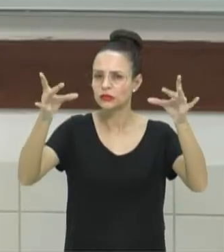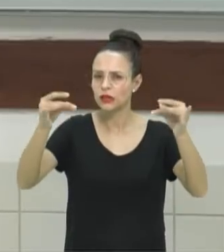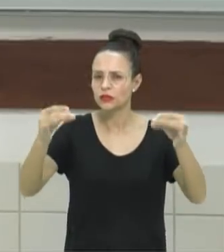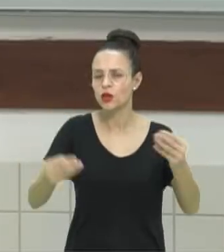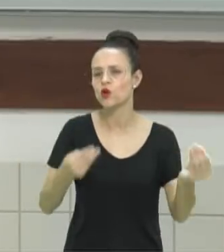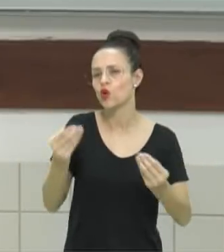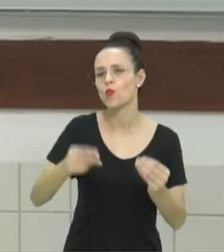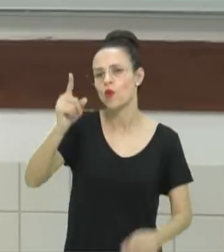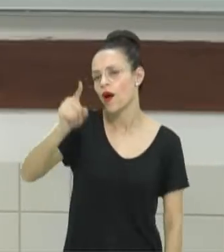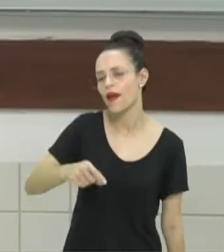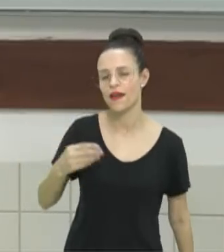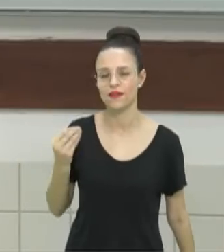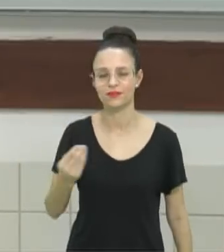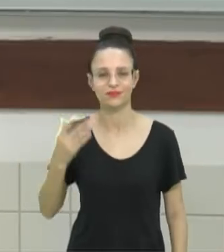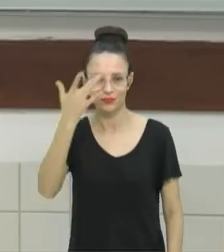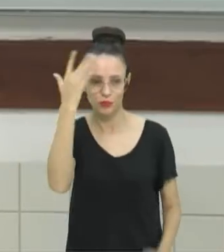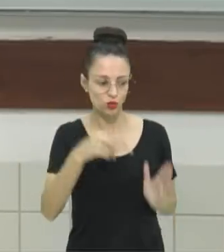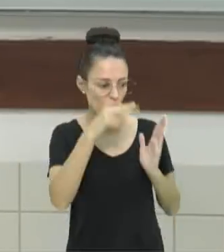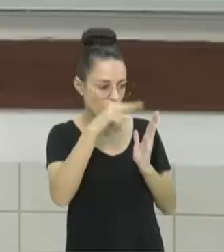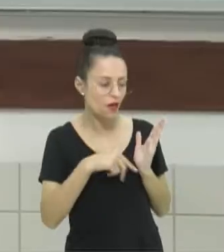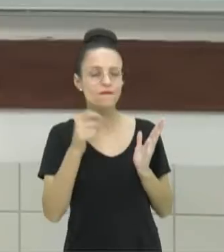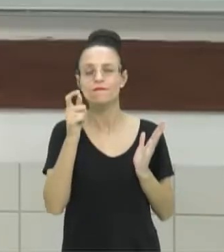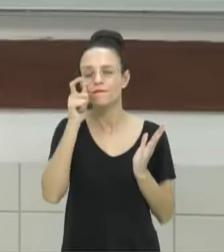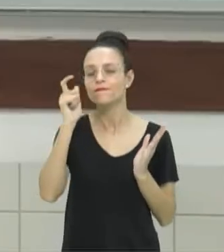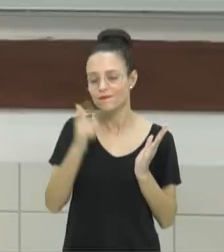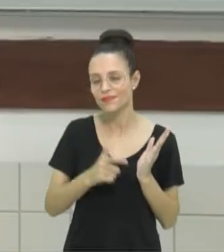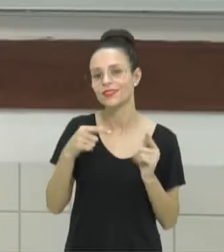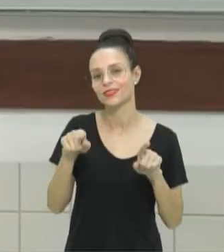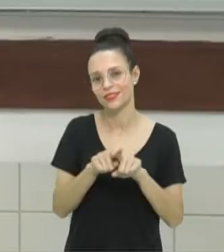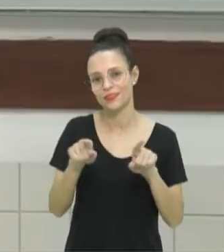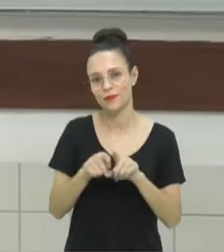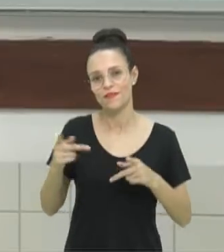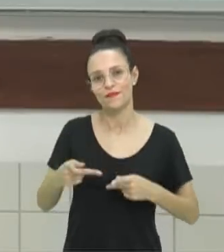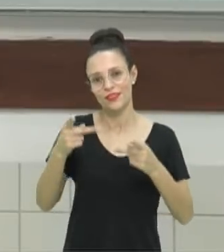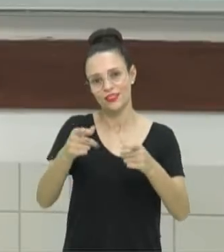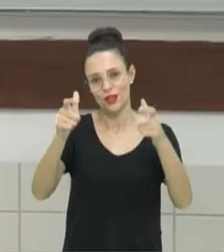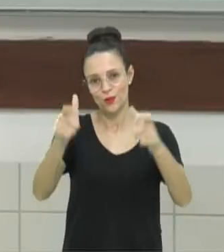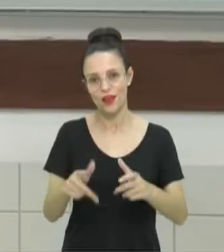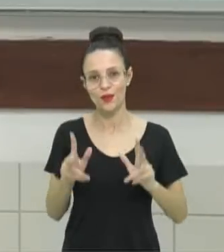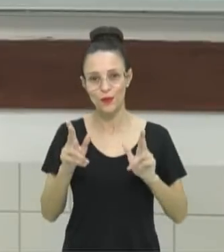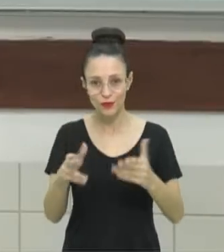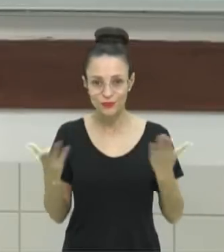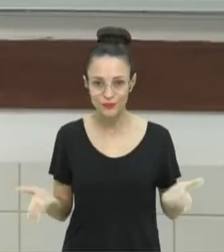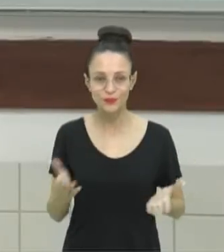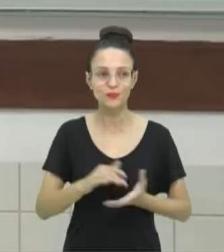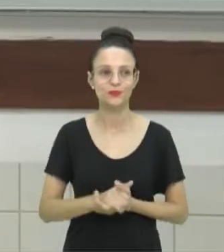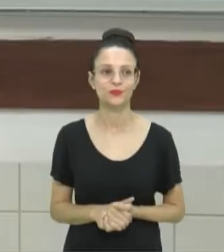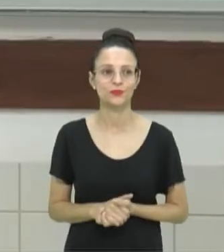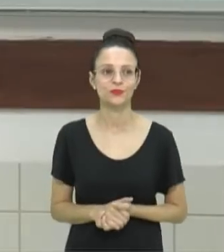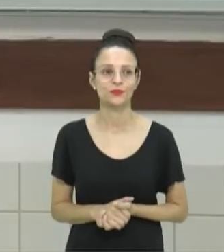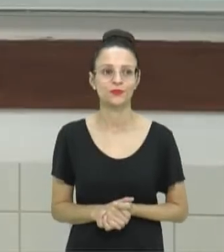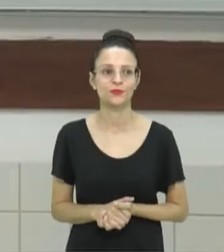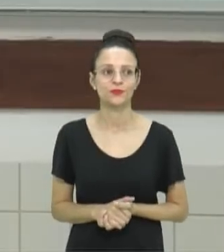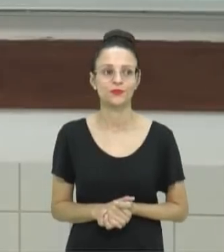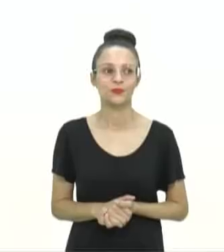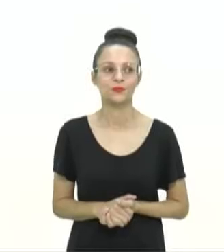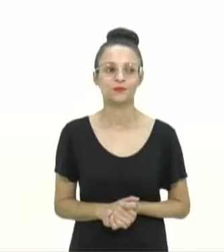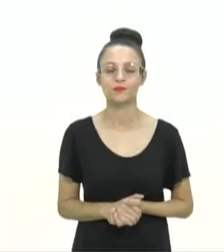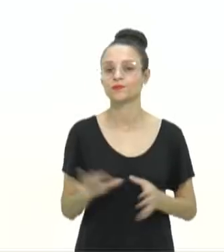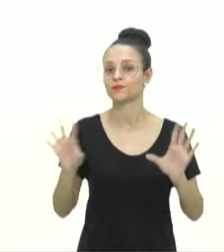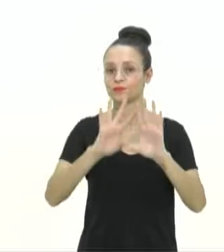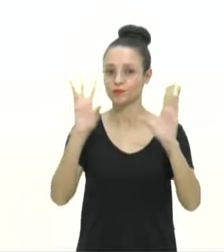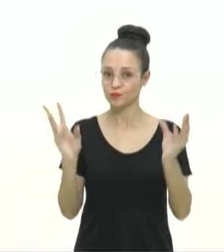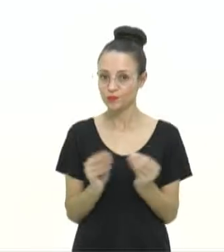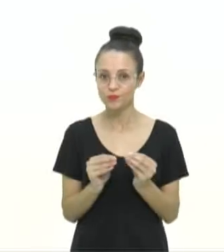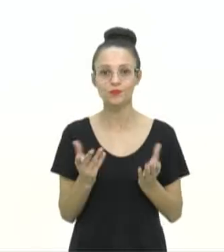era, como foi, para que as pessoas se interessem em ler esse texto e visitar aquele local, ok? Vamos ver então.